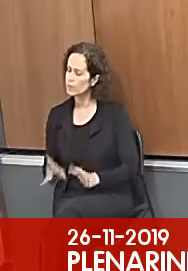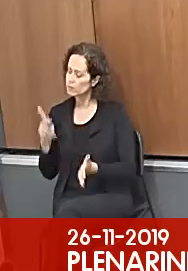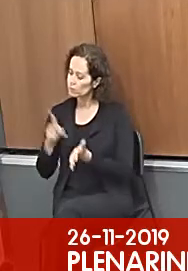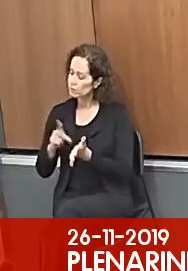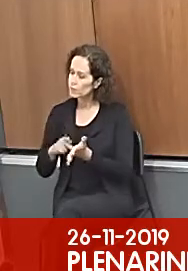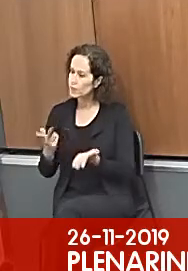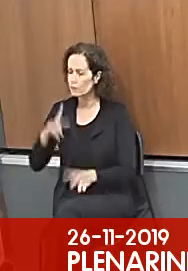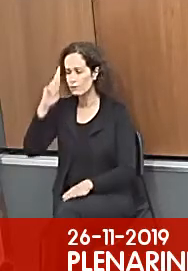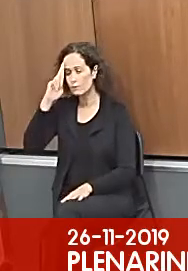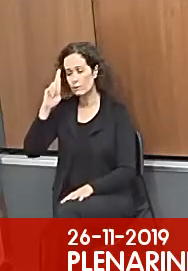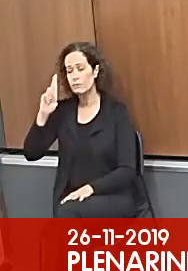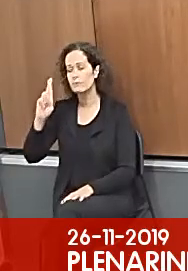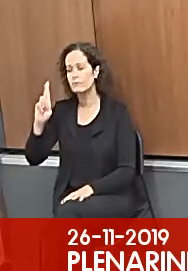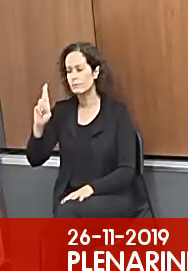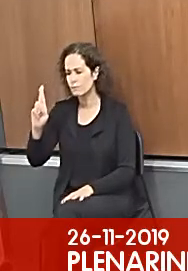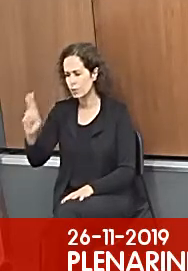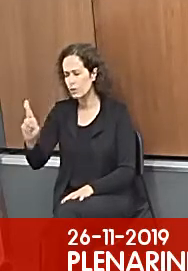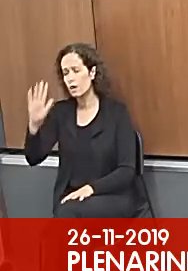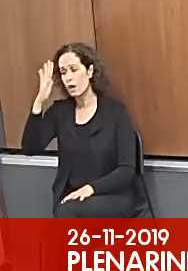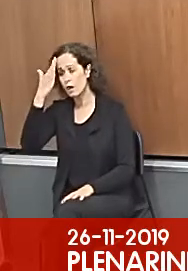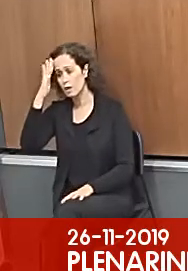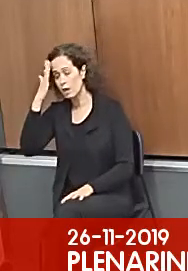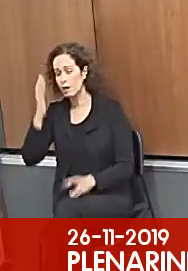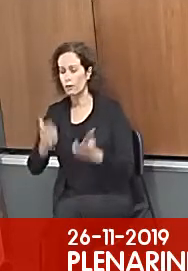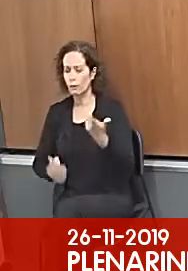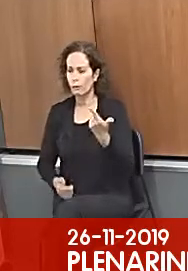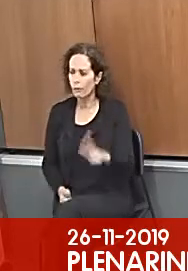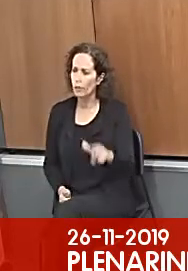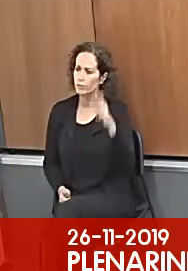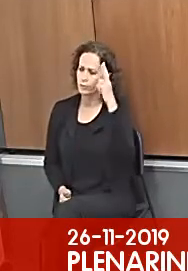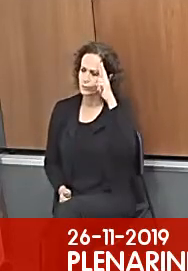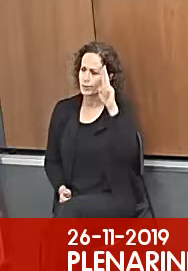os diretores entendam um ao outro.